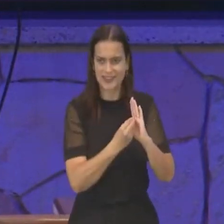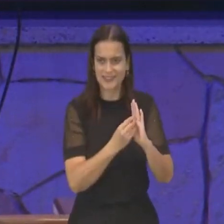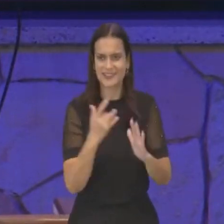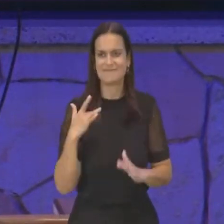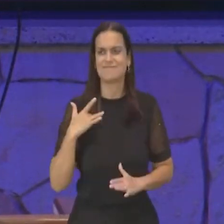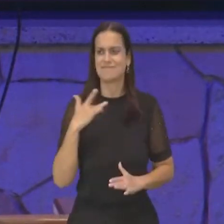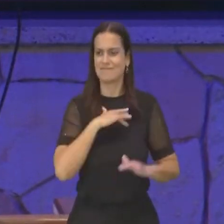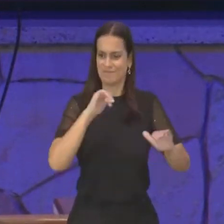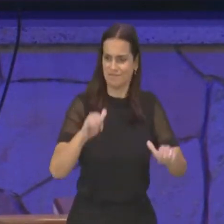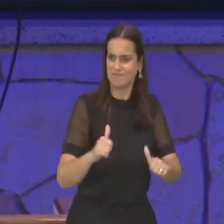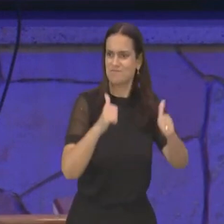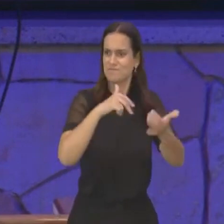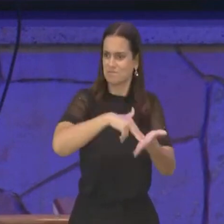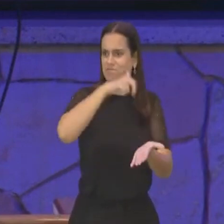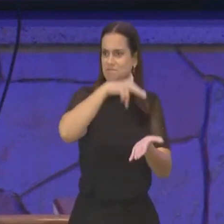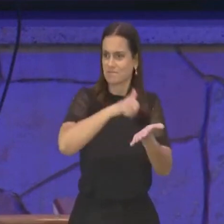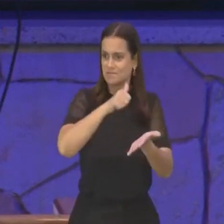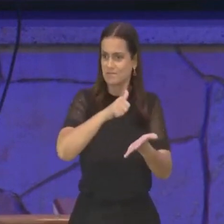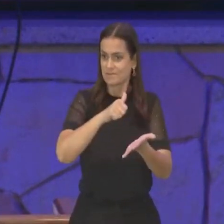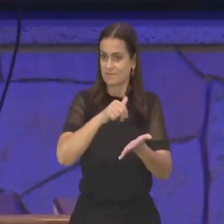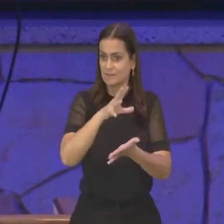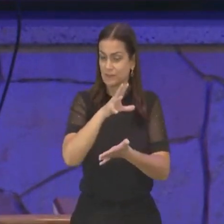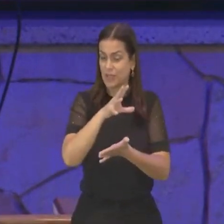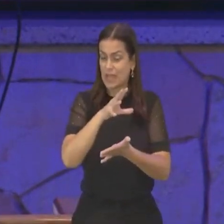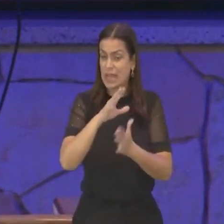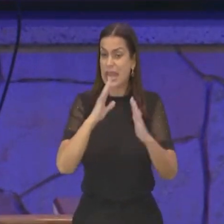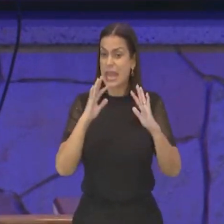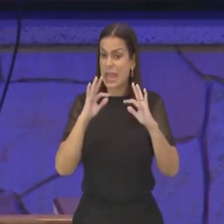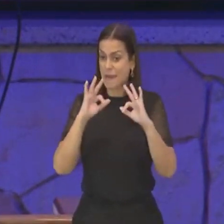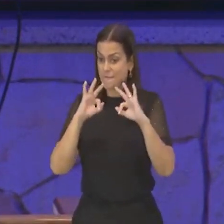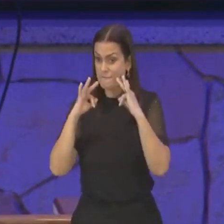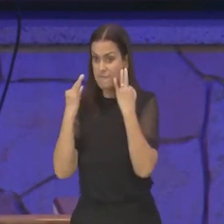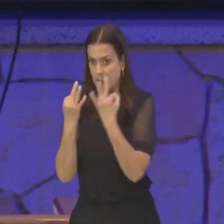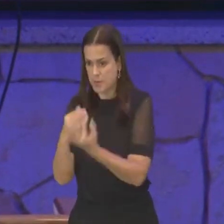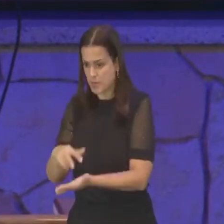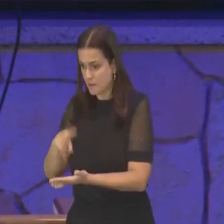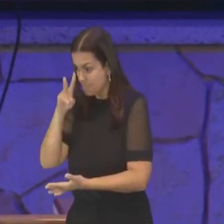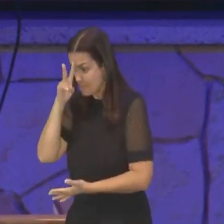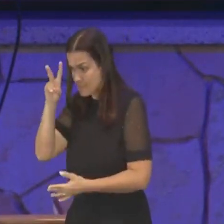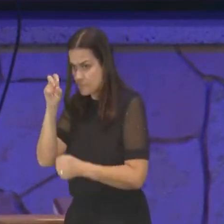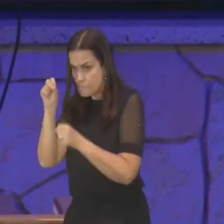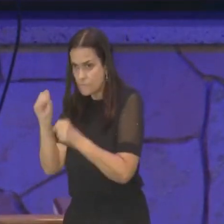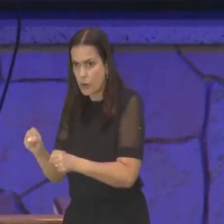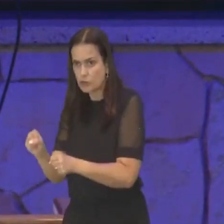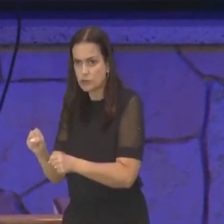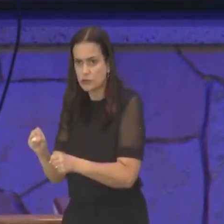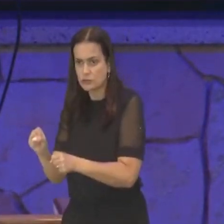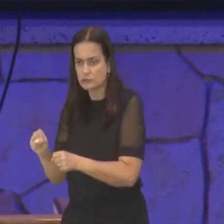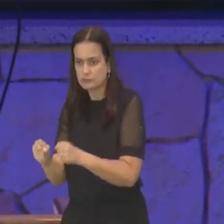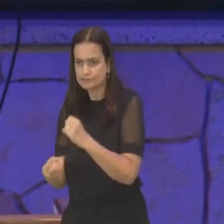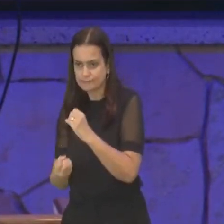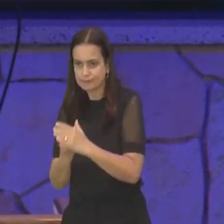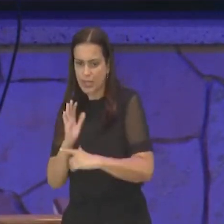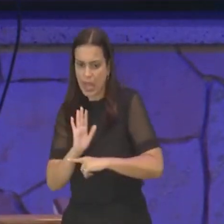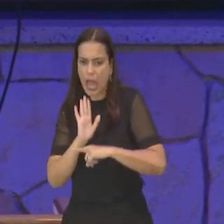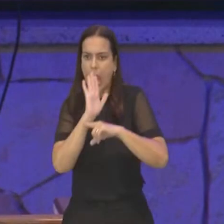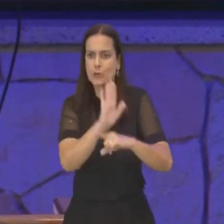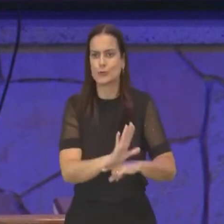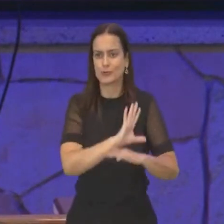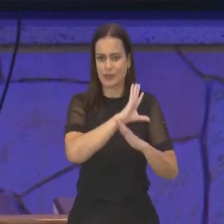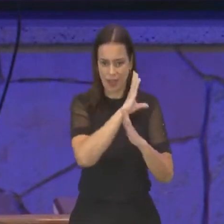vibrantes. Mais uma vez, lares fortalecidos pela palavra de Deus produzem